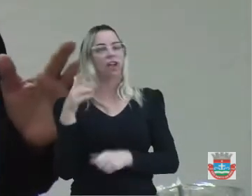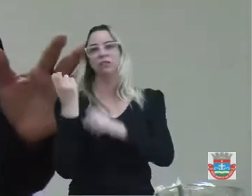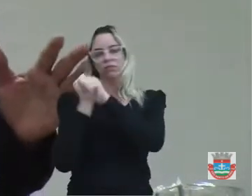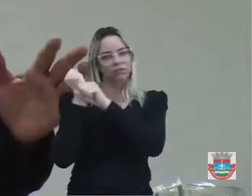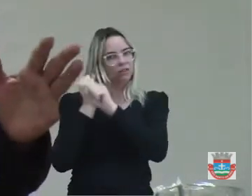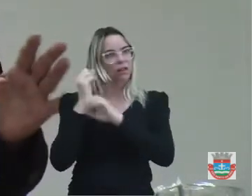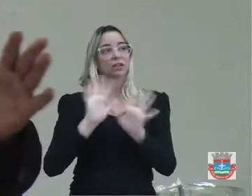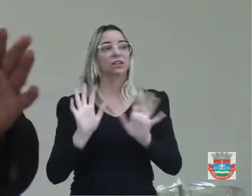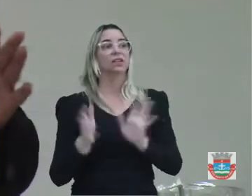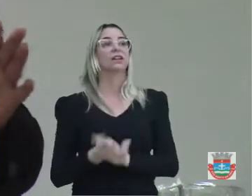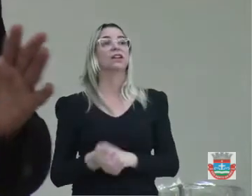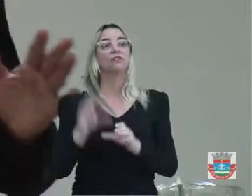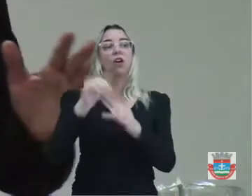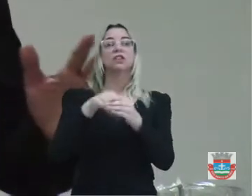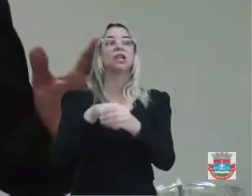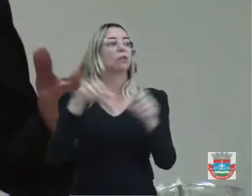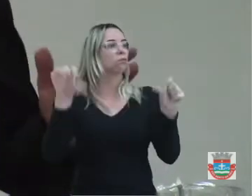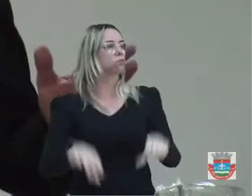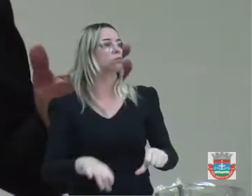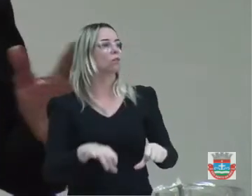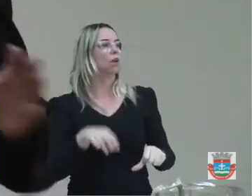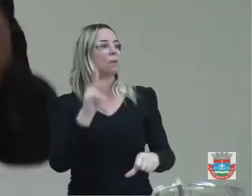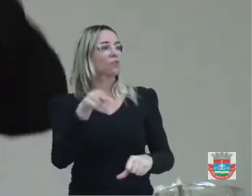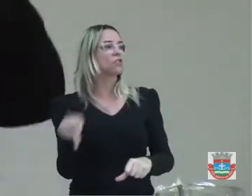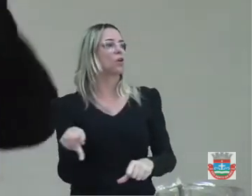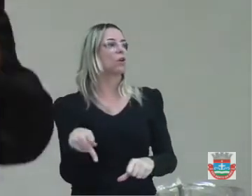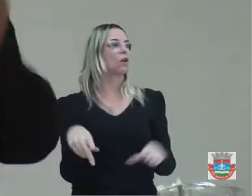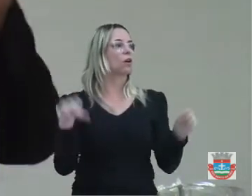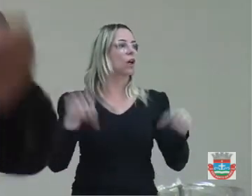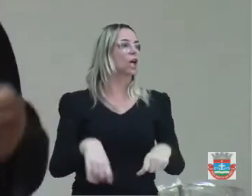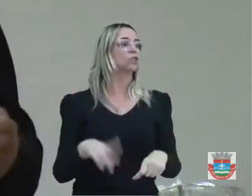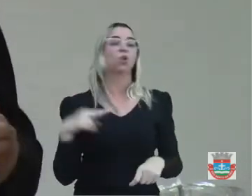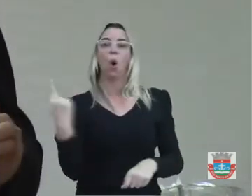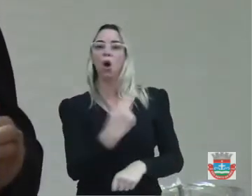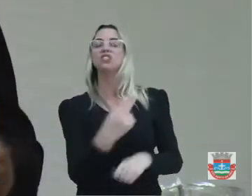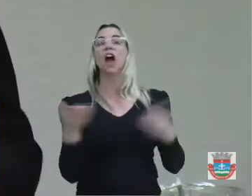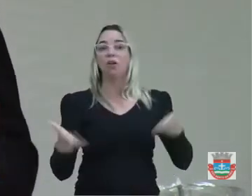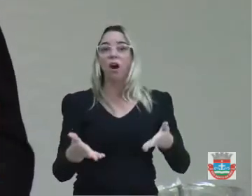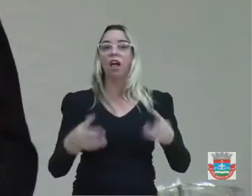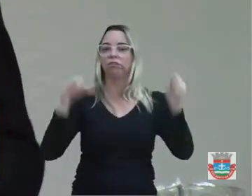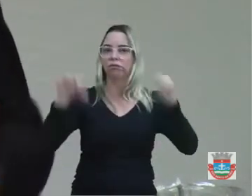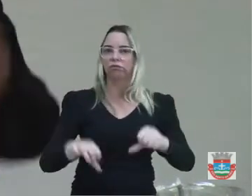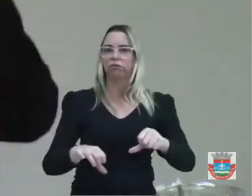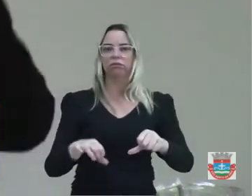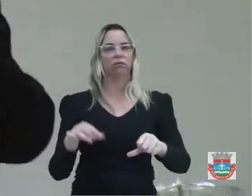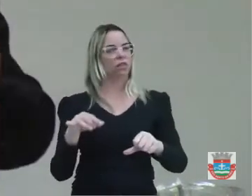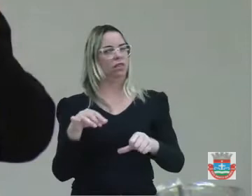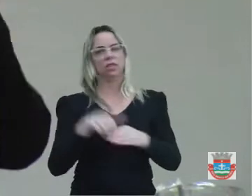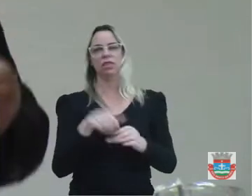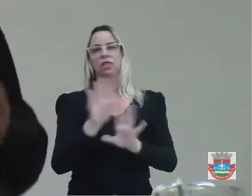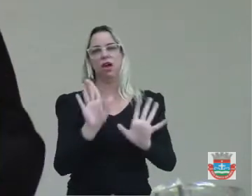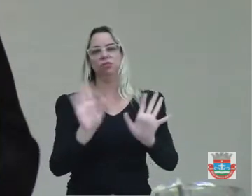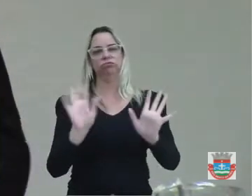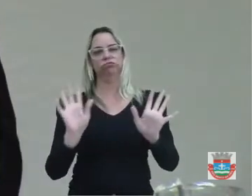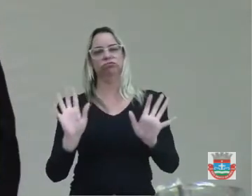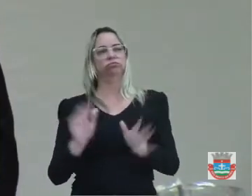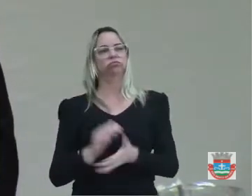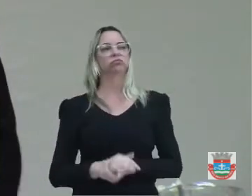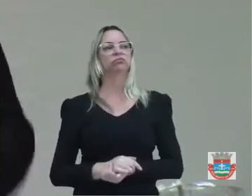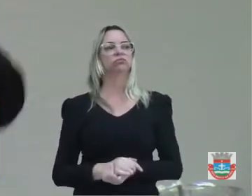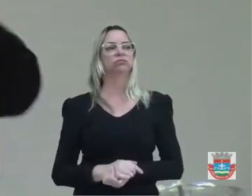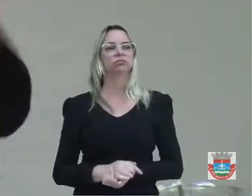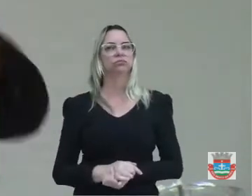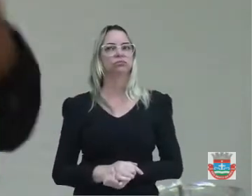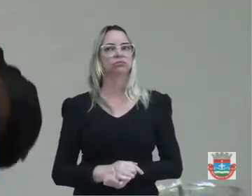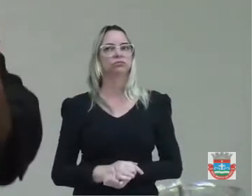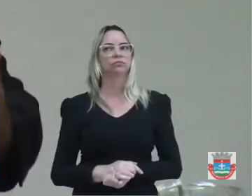teve alguma votação que prejudicou o professor aqui? Então não vamos prejudicar o professor agora. Não vamos acabar a carreira do professor.